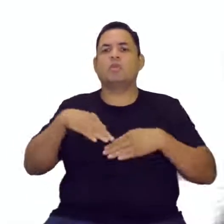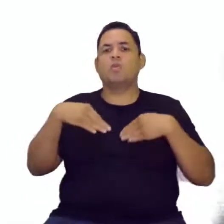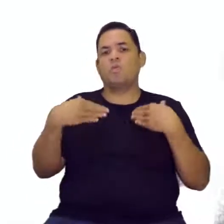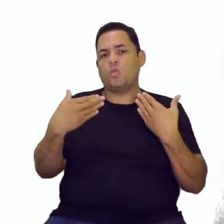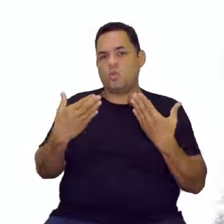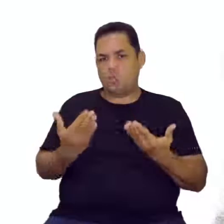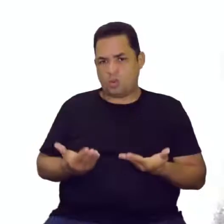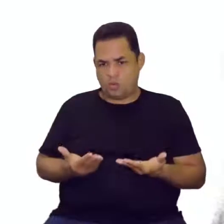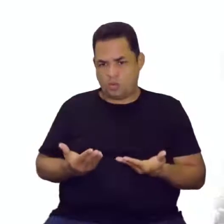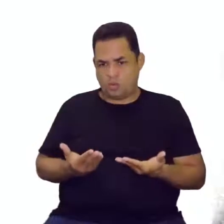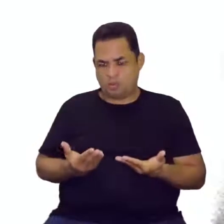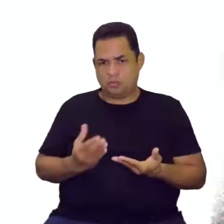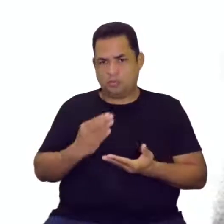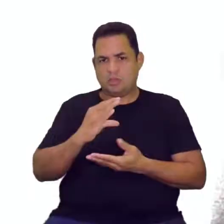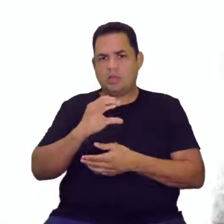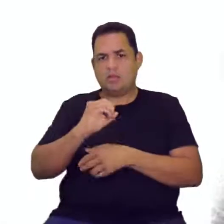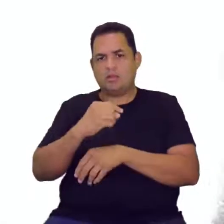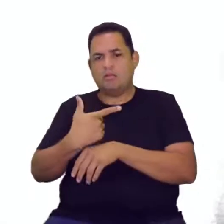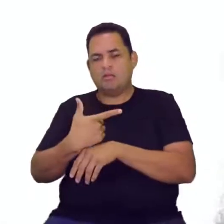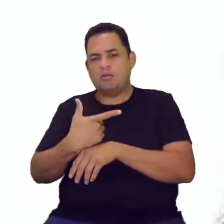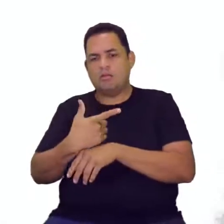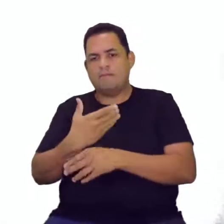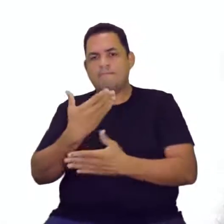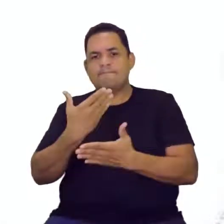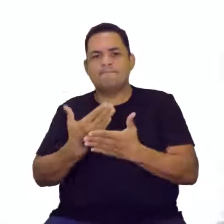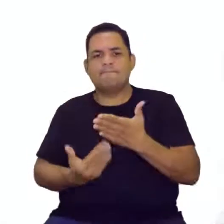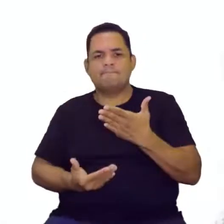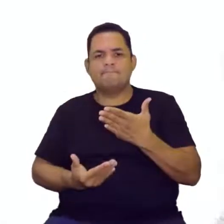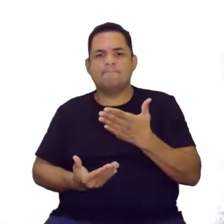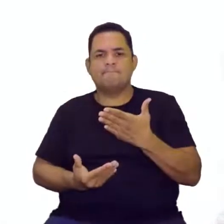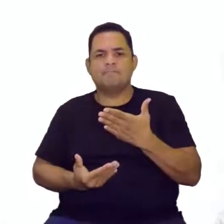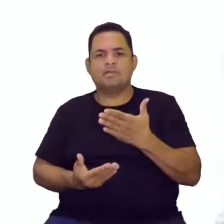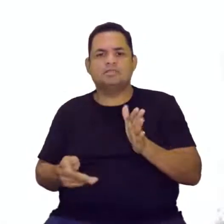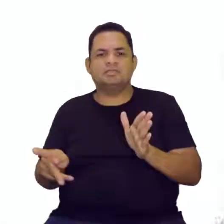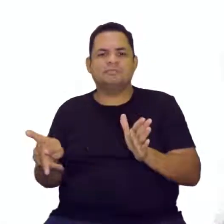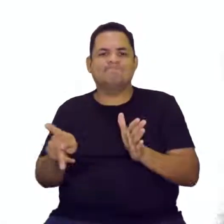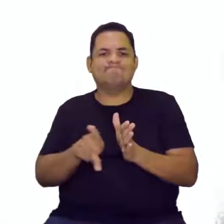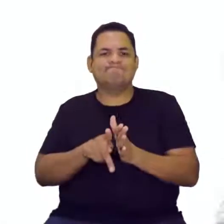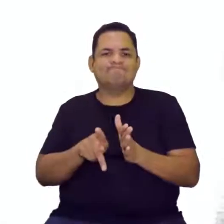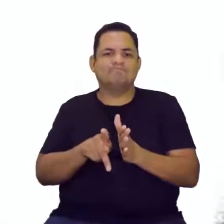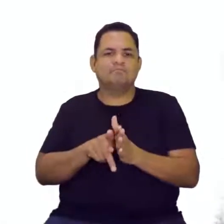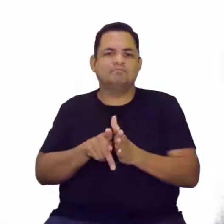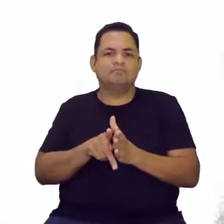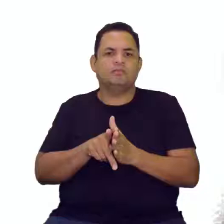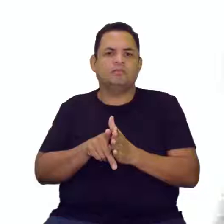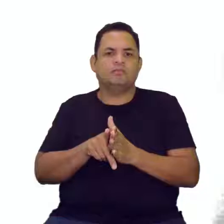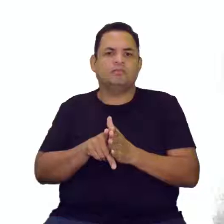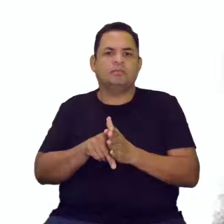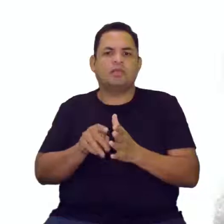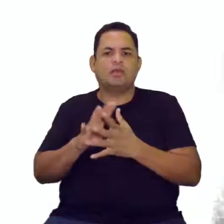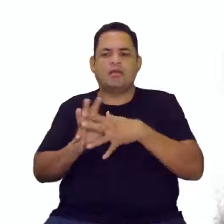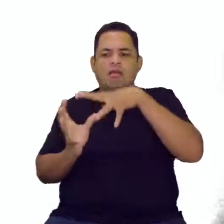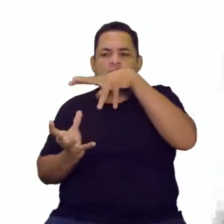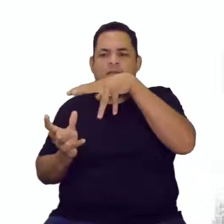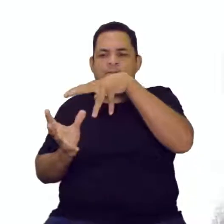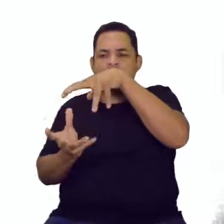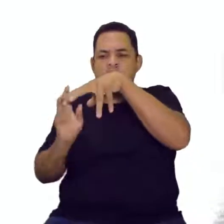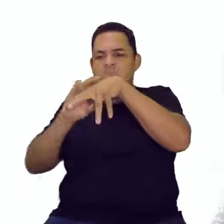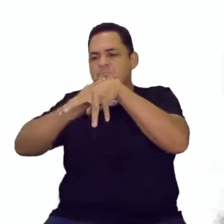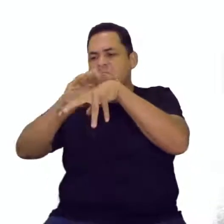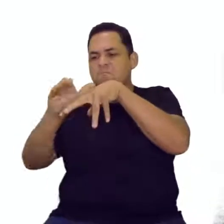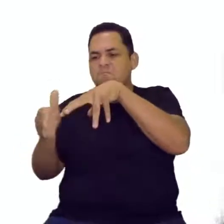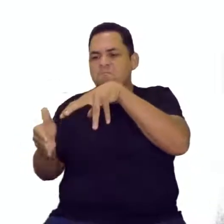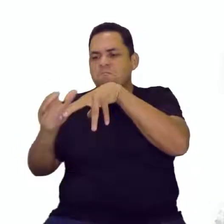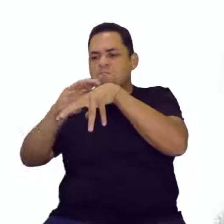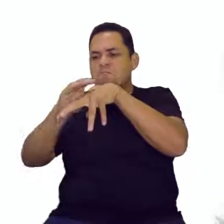se transforma em gás oxigênio, ele perde essa propriedade de estar ali formando aquela camada e